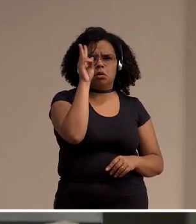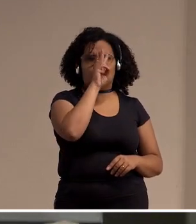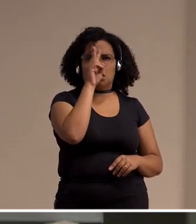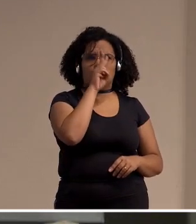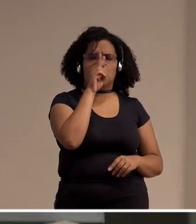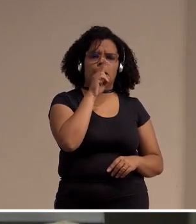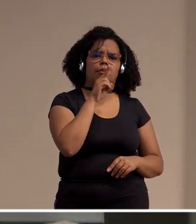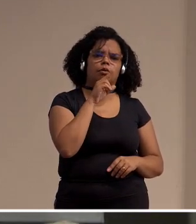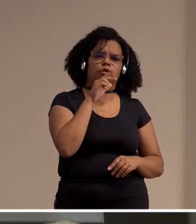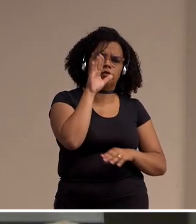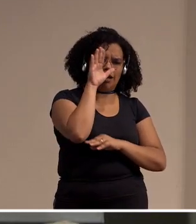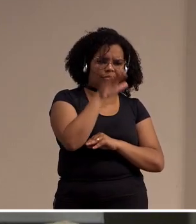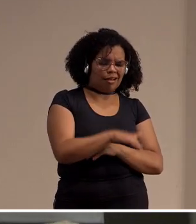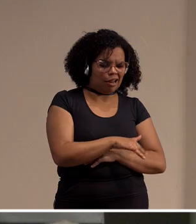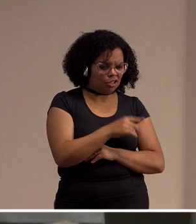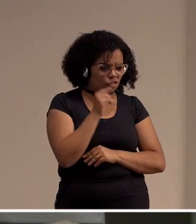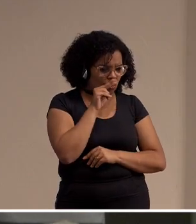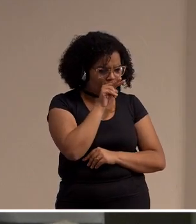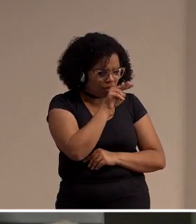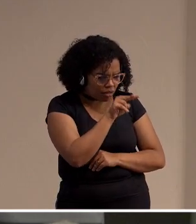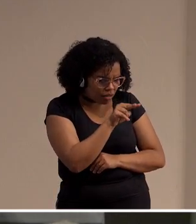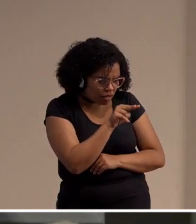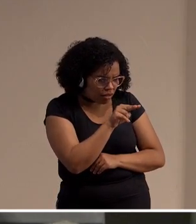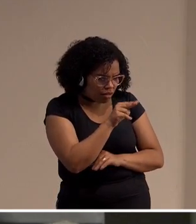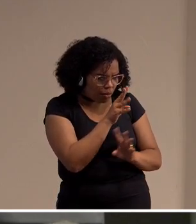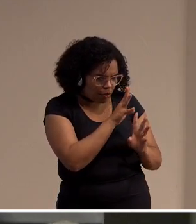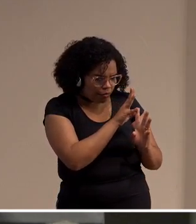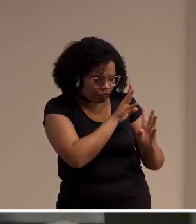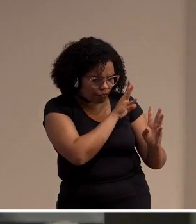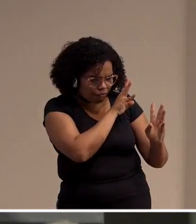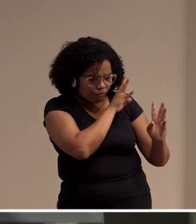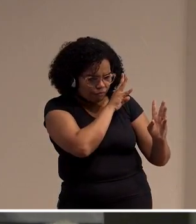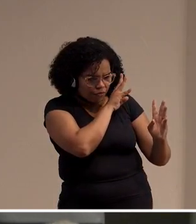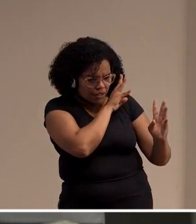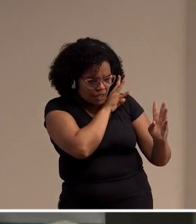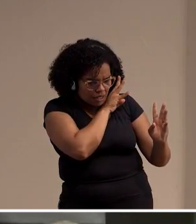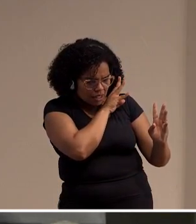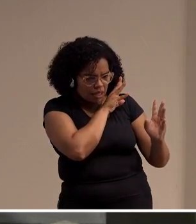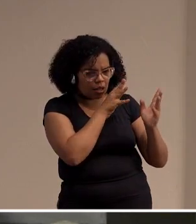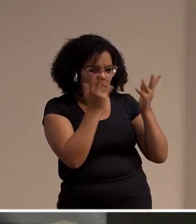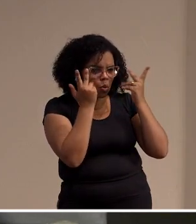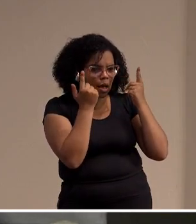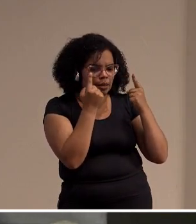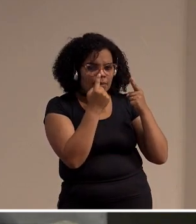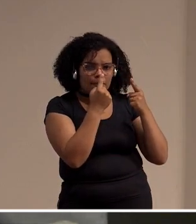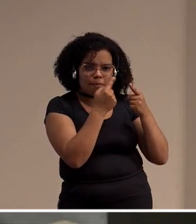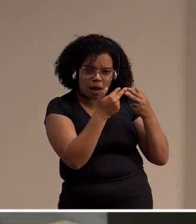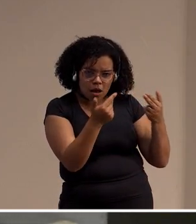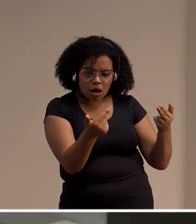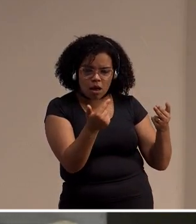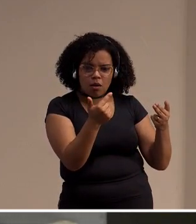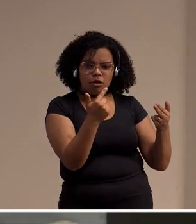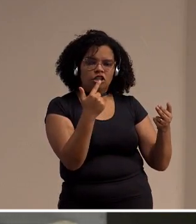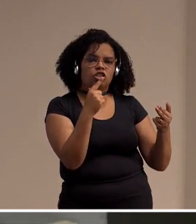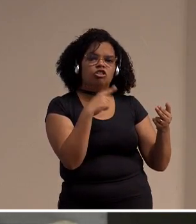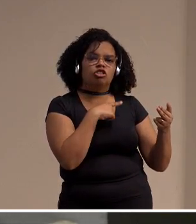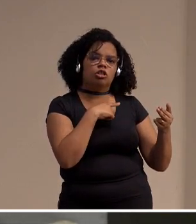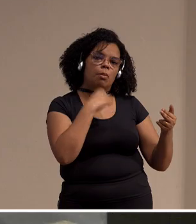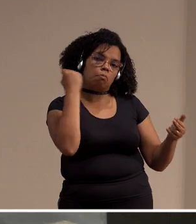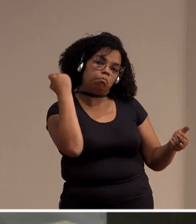uma tarde toda vendo abate, que era aquela coisa, fila, animal, uma marretada na cabeça, ele desaba, e aí vem